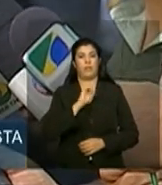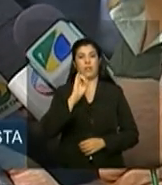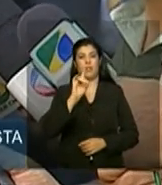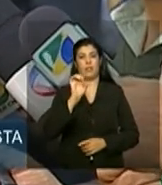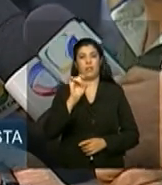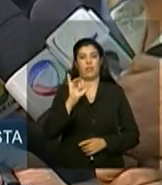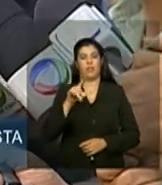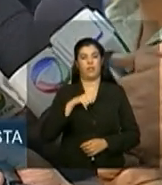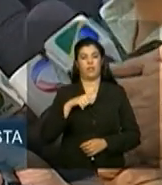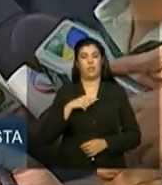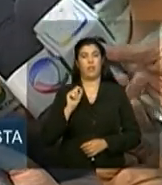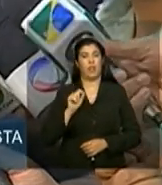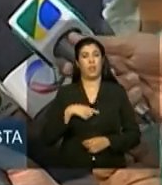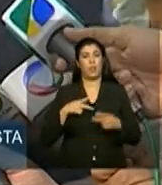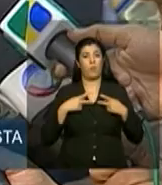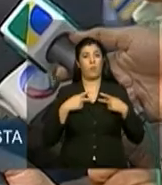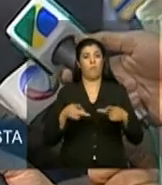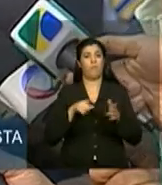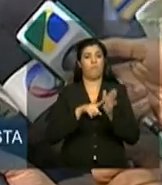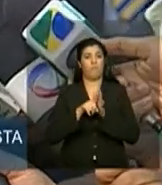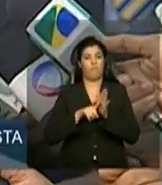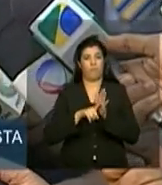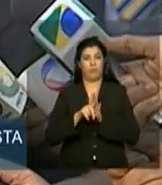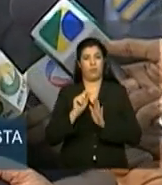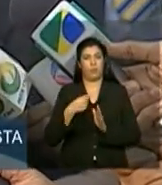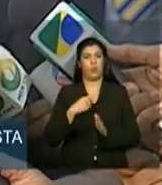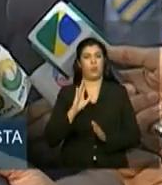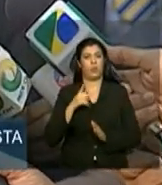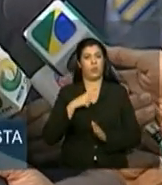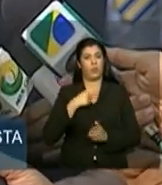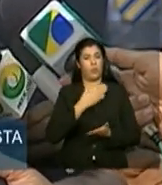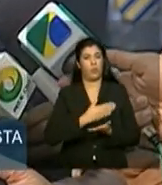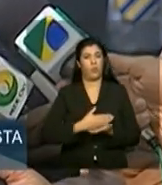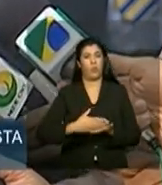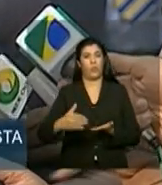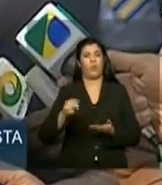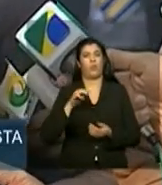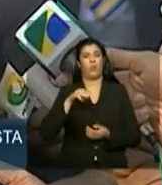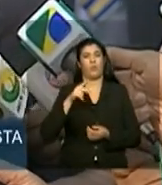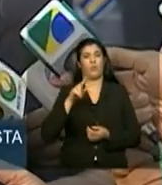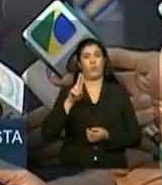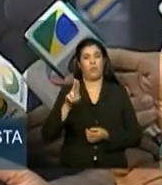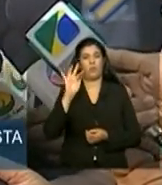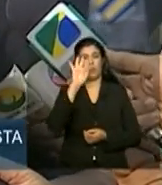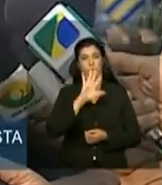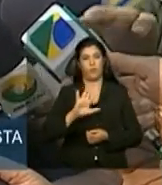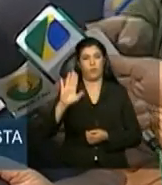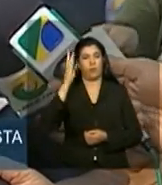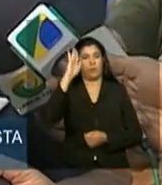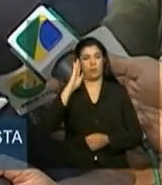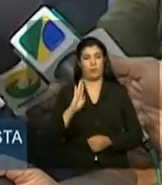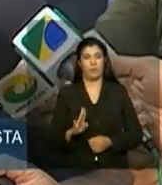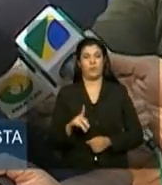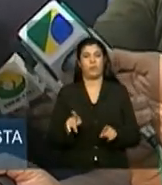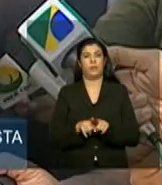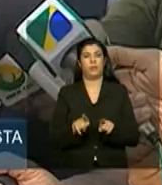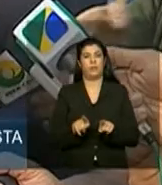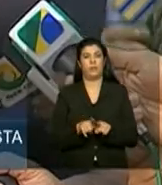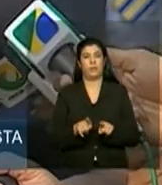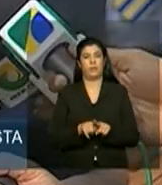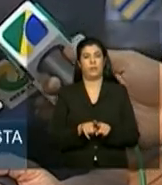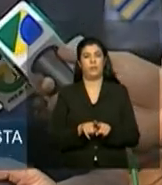de um processo de investigação que inclusive está em curso no Ministério Público Federal brasileiro e também